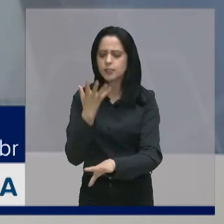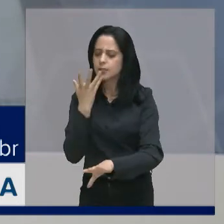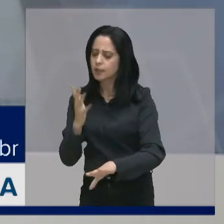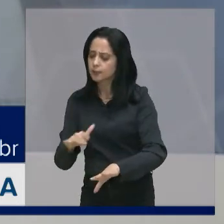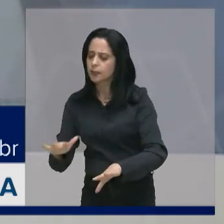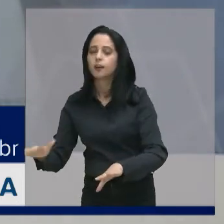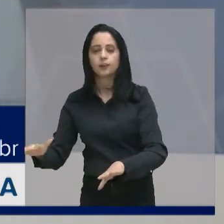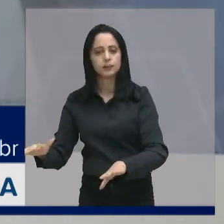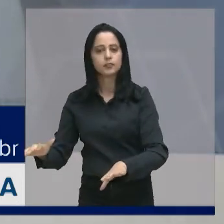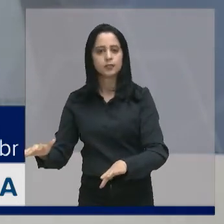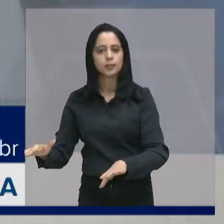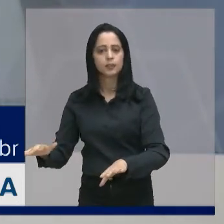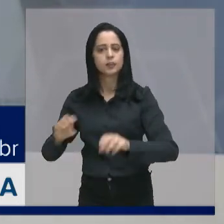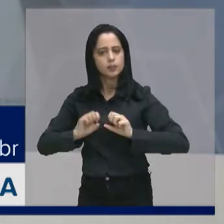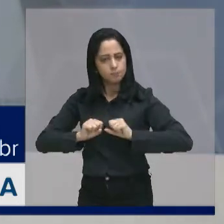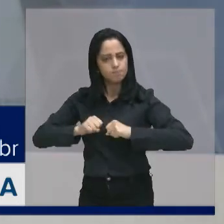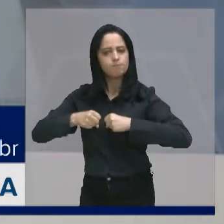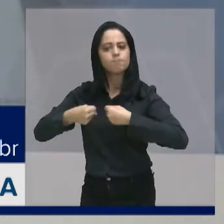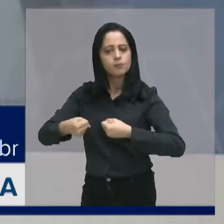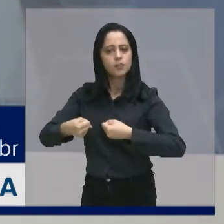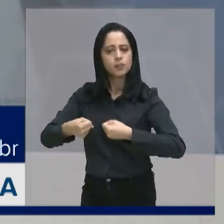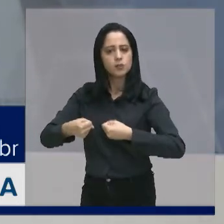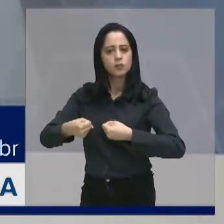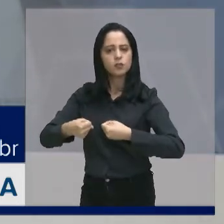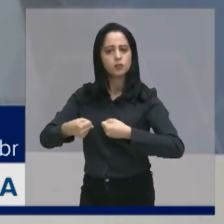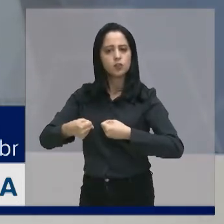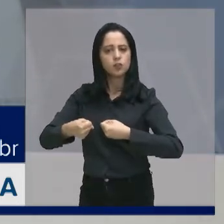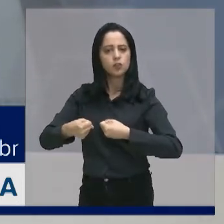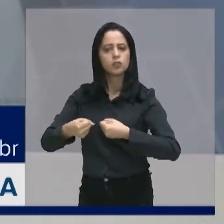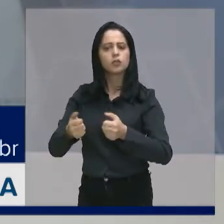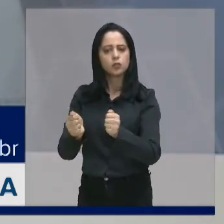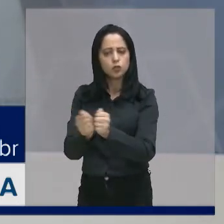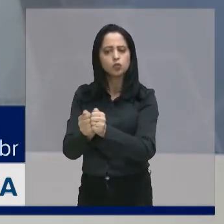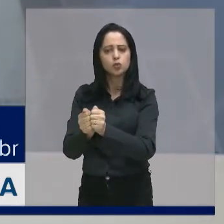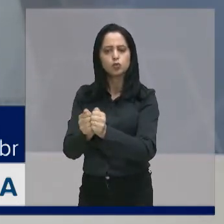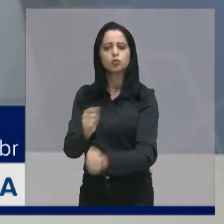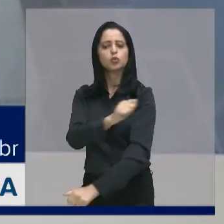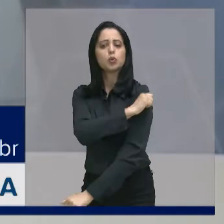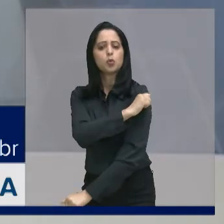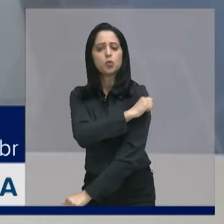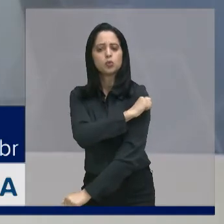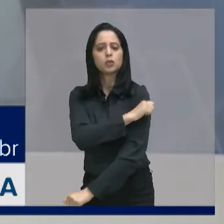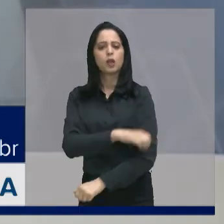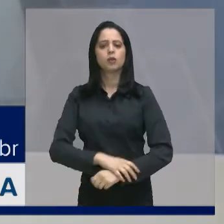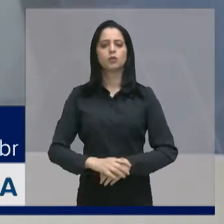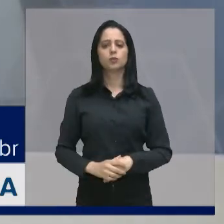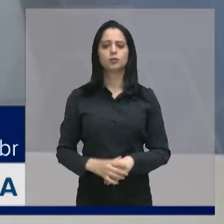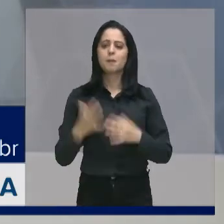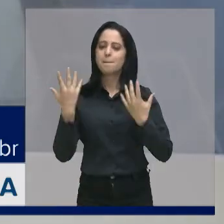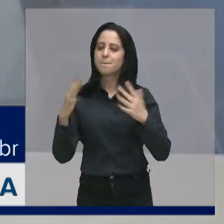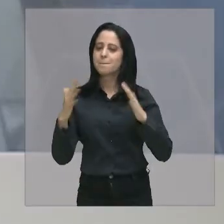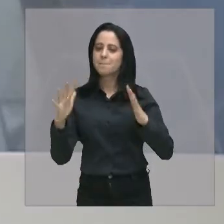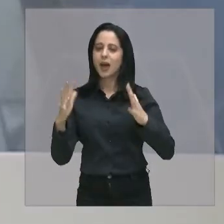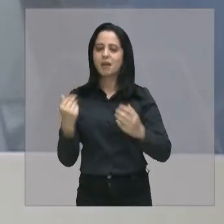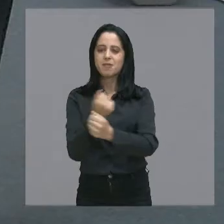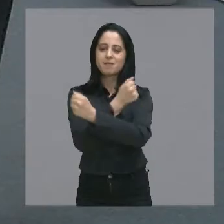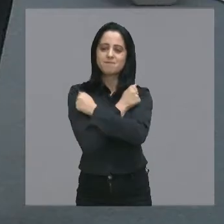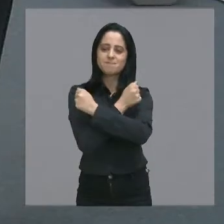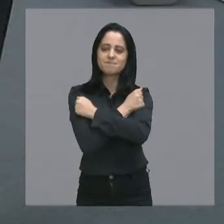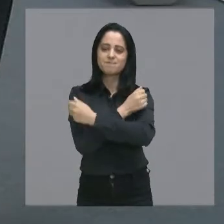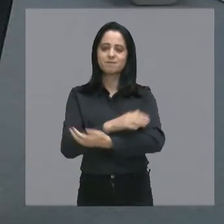dão realmente vida, juntamente com os alunos, à escola. Parabéns e um grande